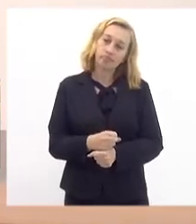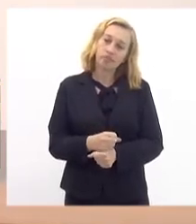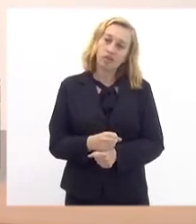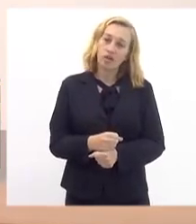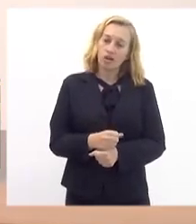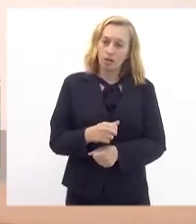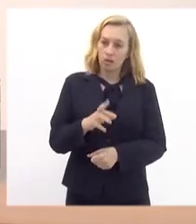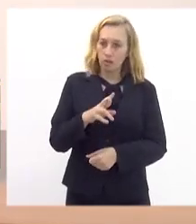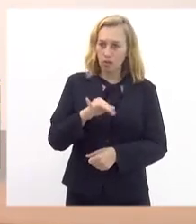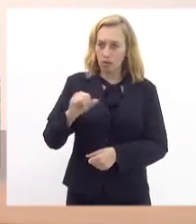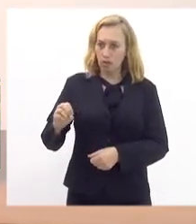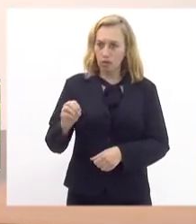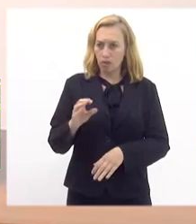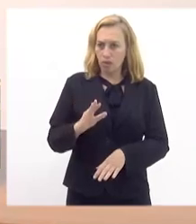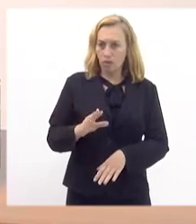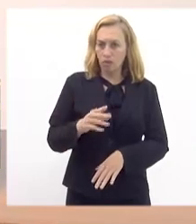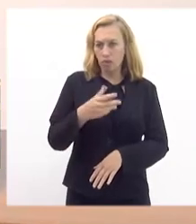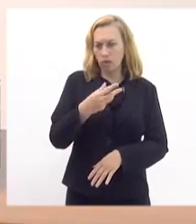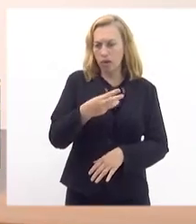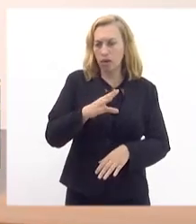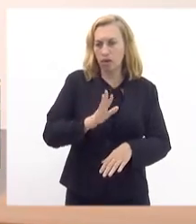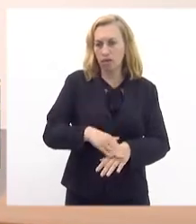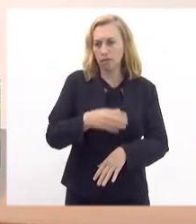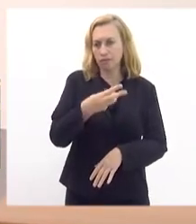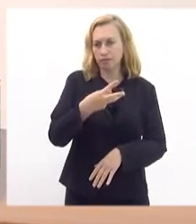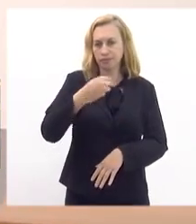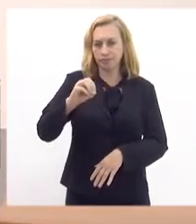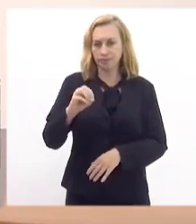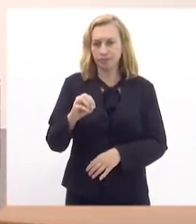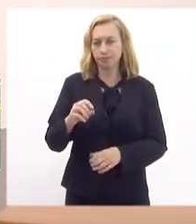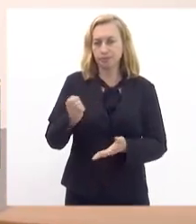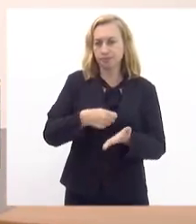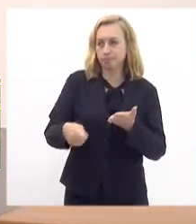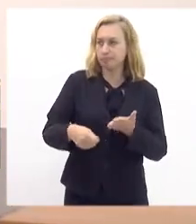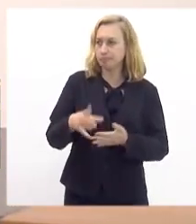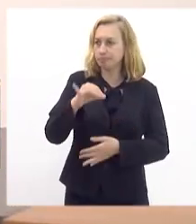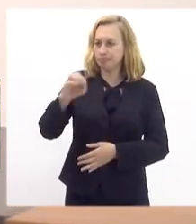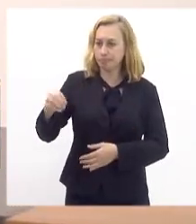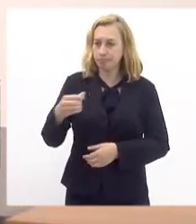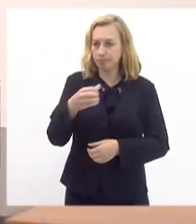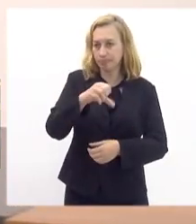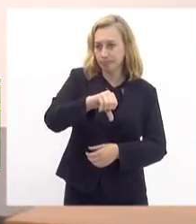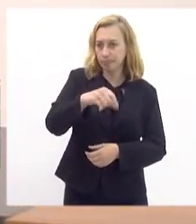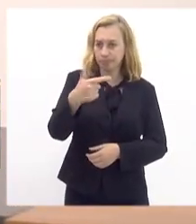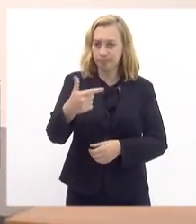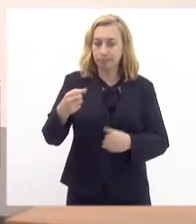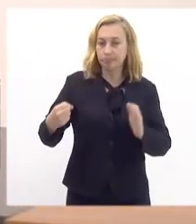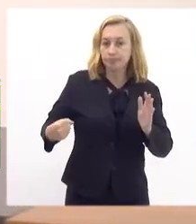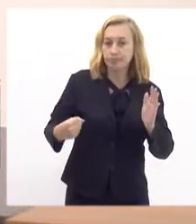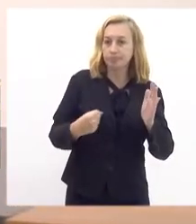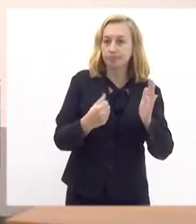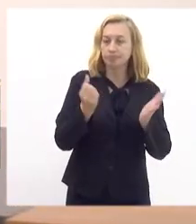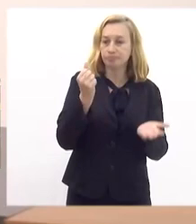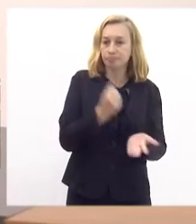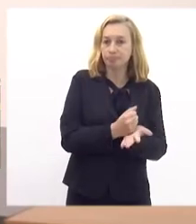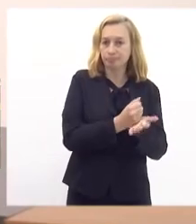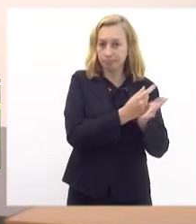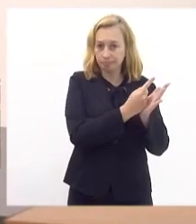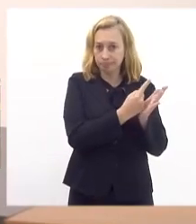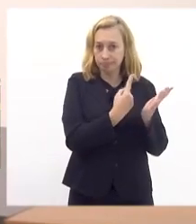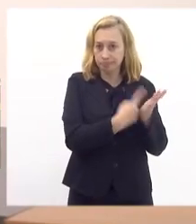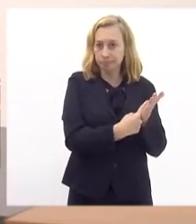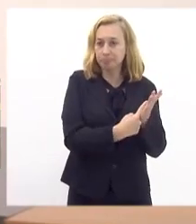30 e nós assinamos lá na eco-92 Impacto fomos